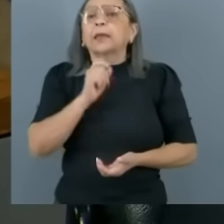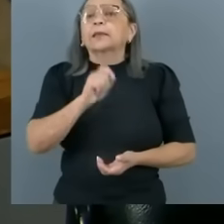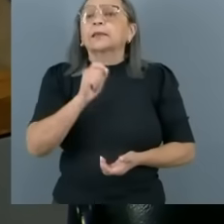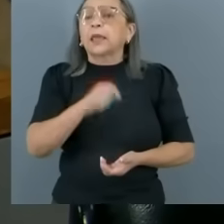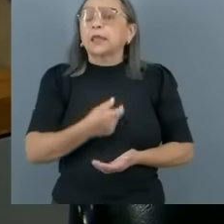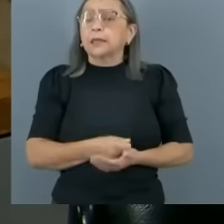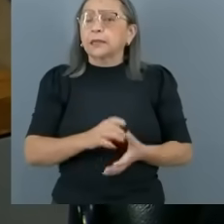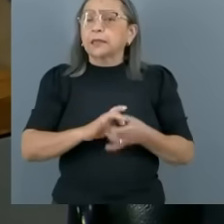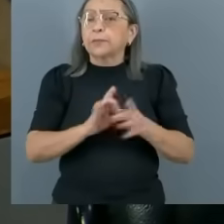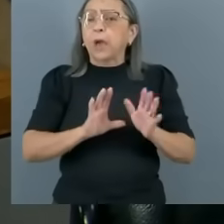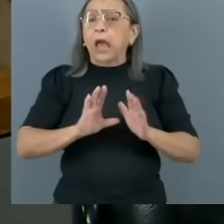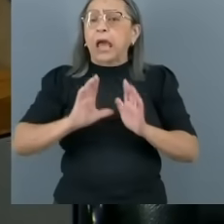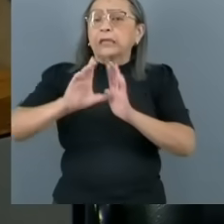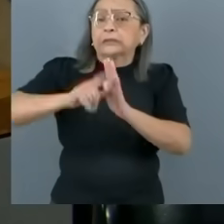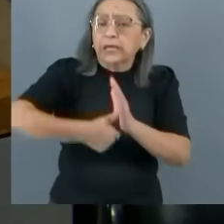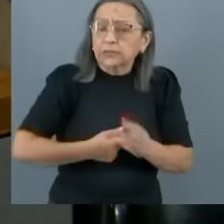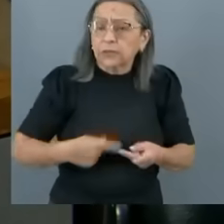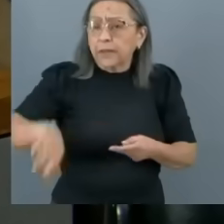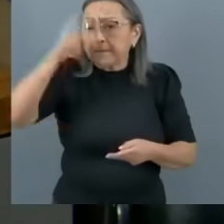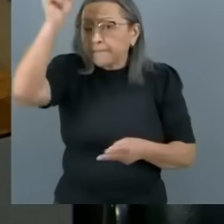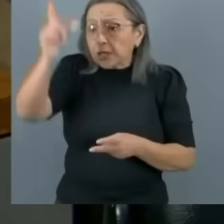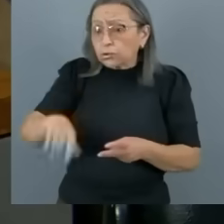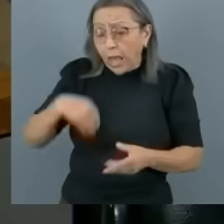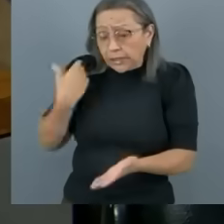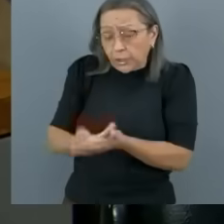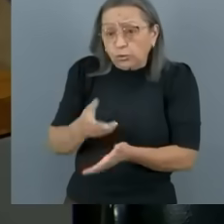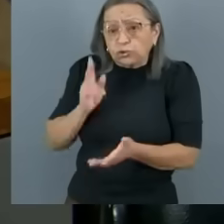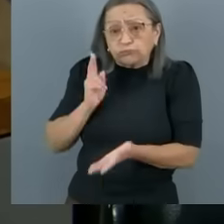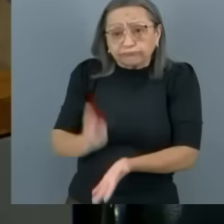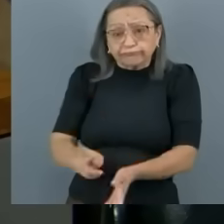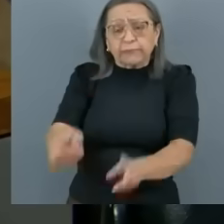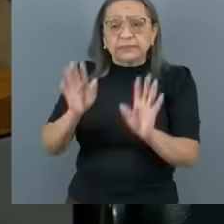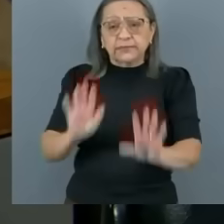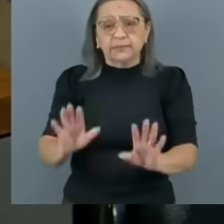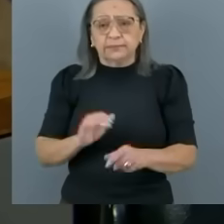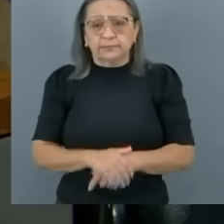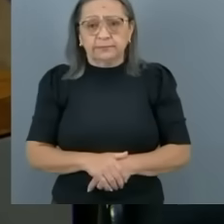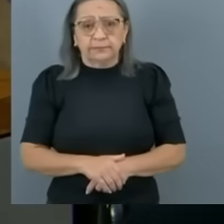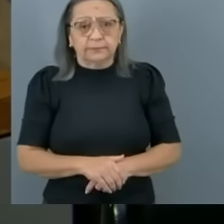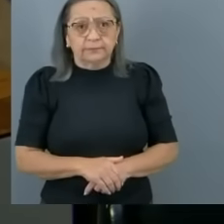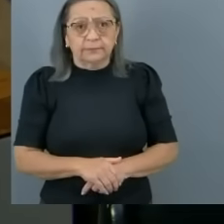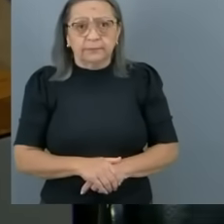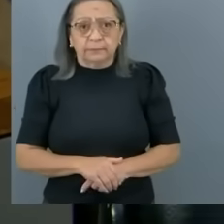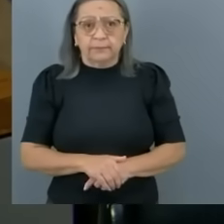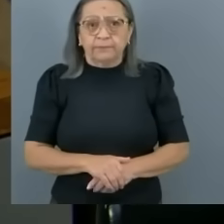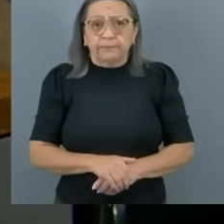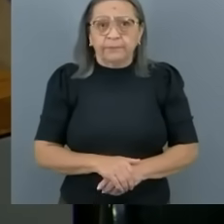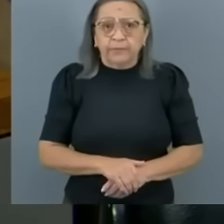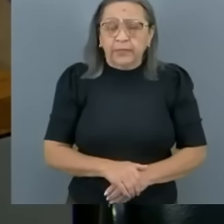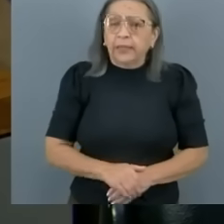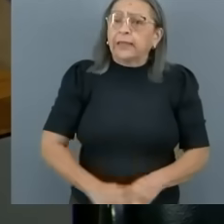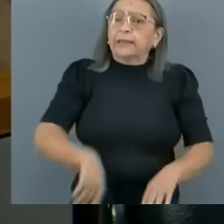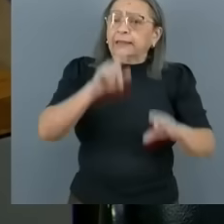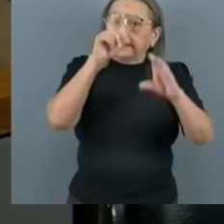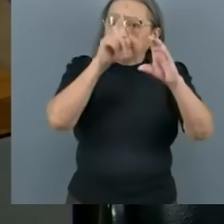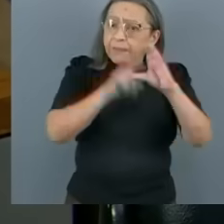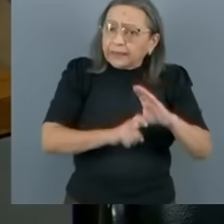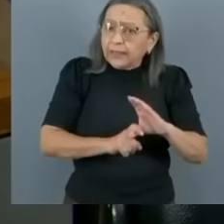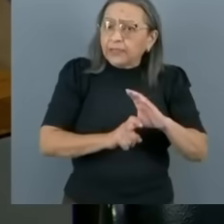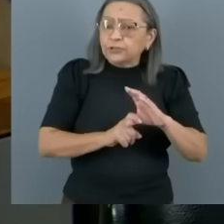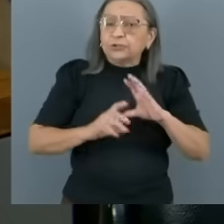Quem permitiu que essas pessoas estivessem na situação em que se encontram? Dependentes do Estado brasileiro.